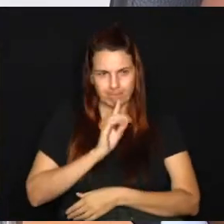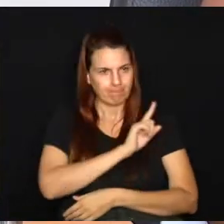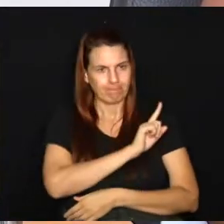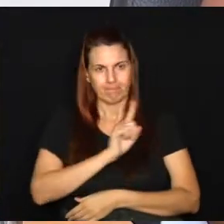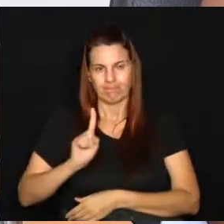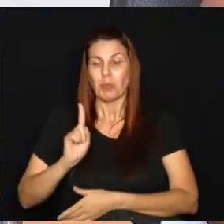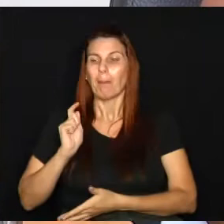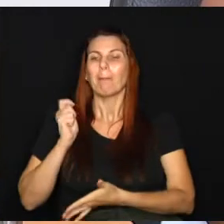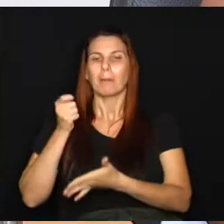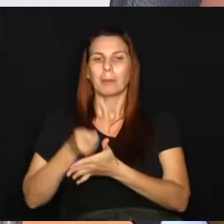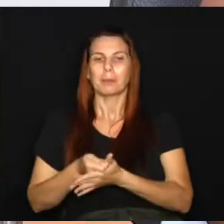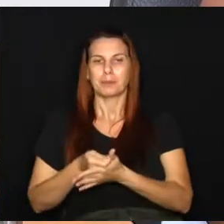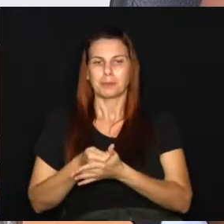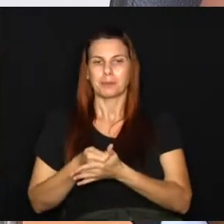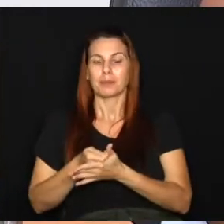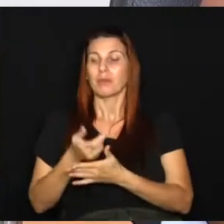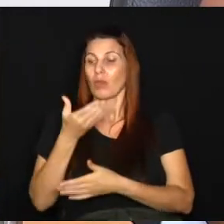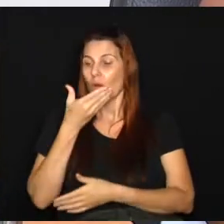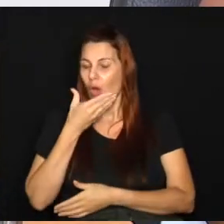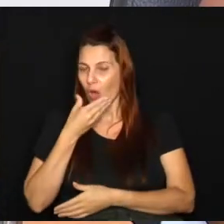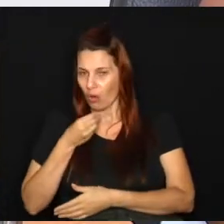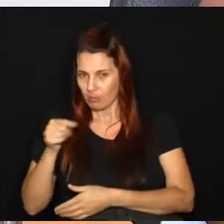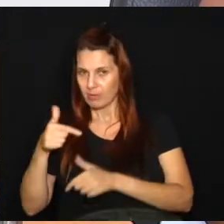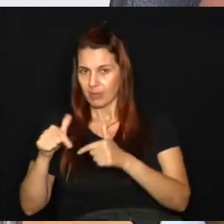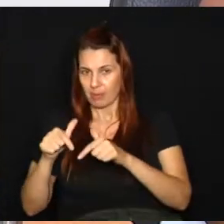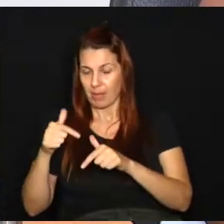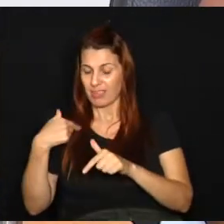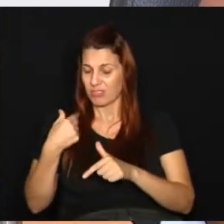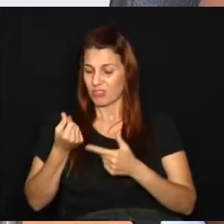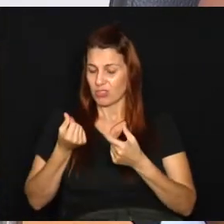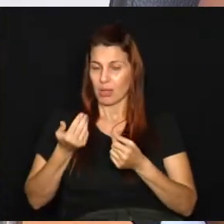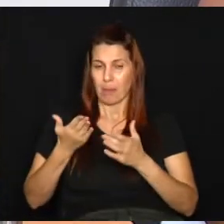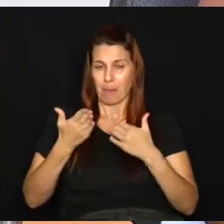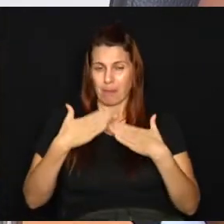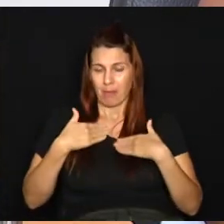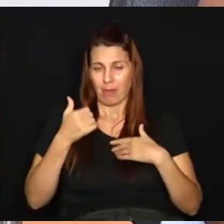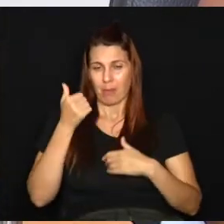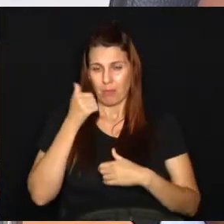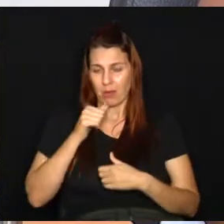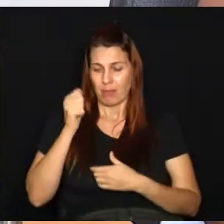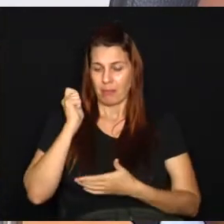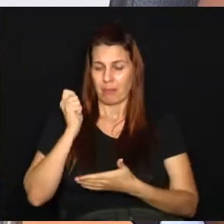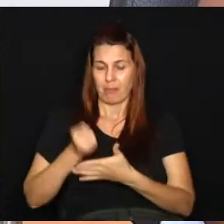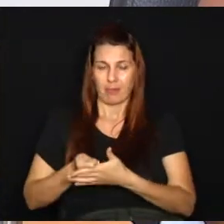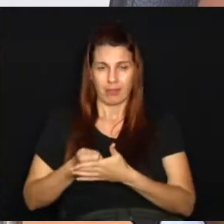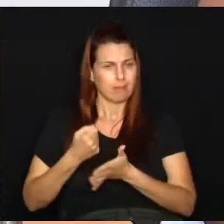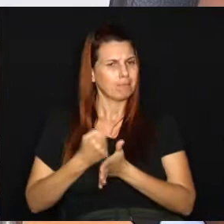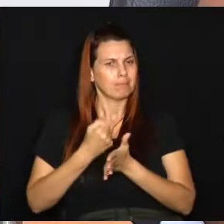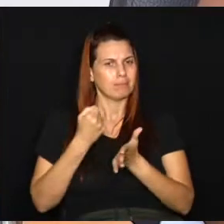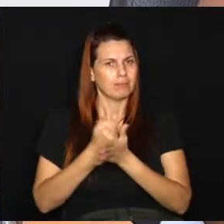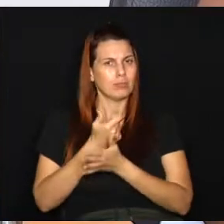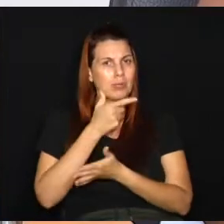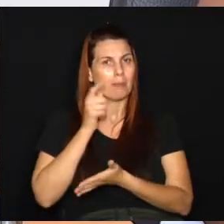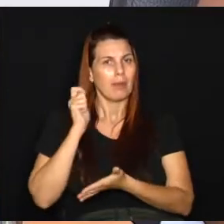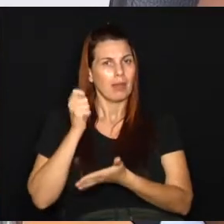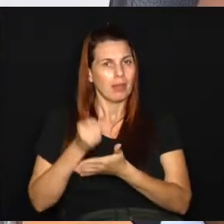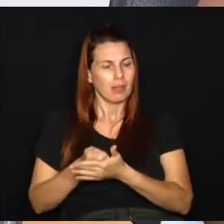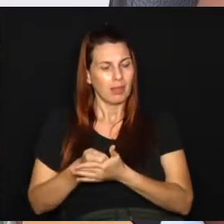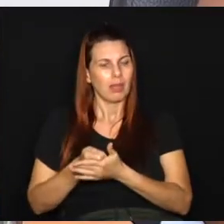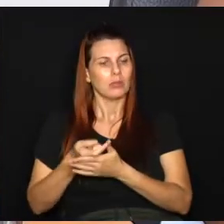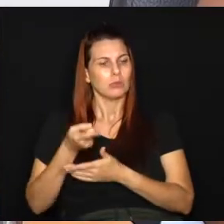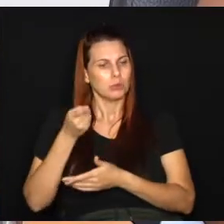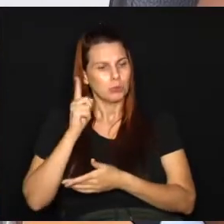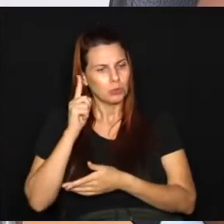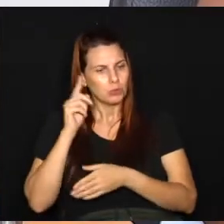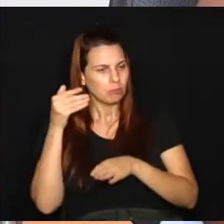um homem que está fazendo, mas está fazendo com o nosso dinheiro. Nós, mulheres, estamos lutando para pagar o dinheiro dele, a diária dele,